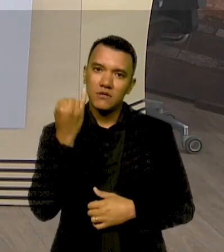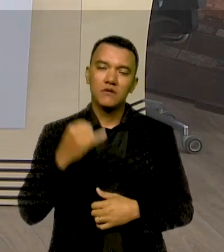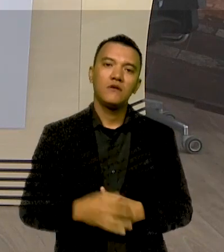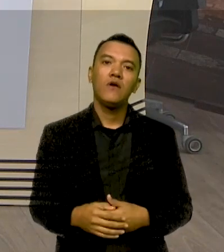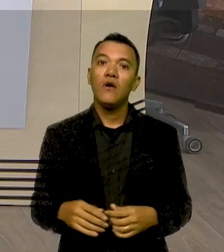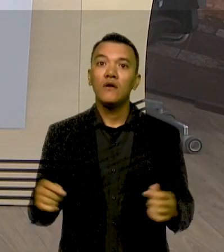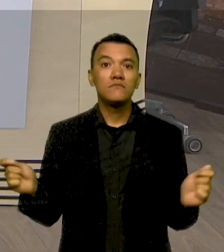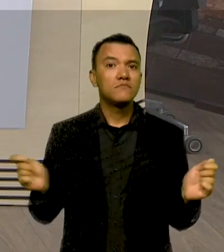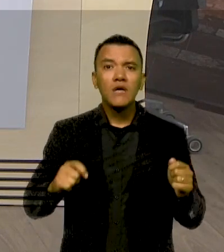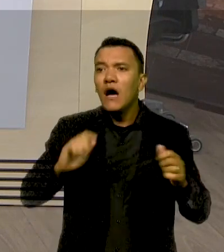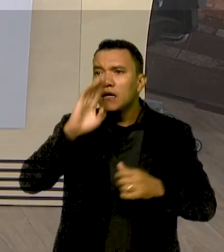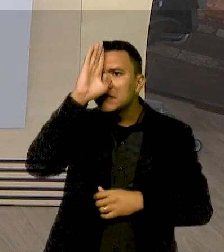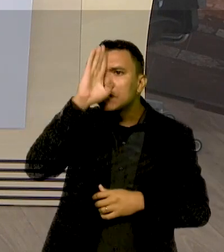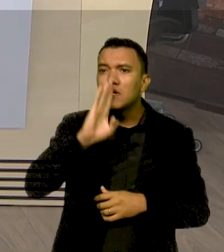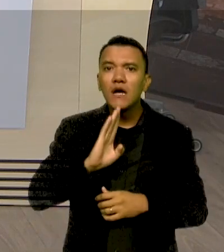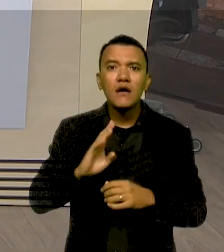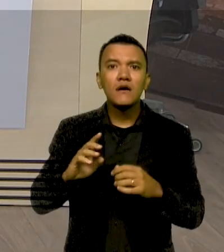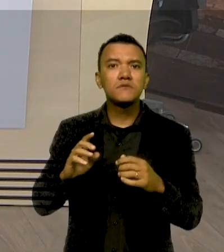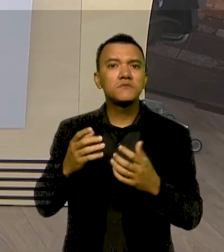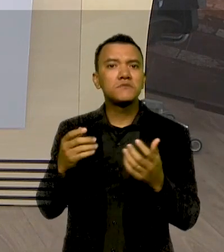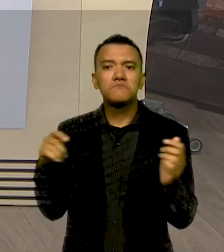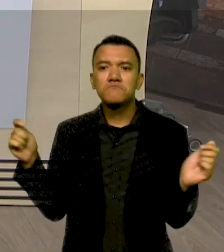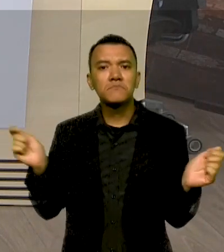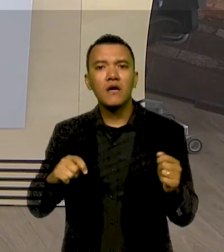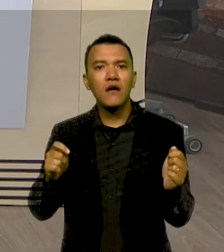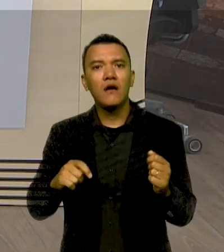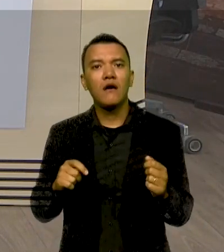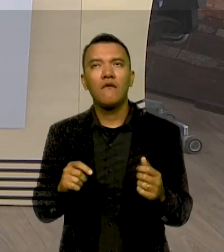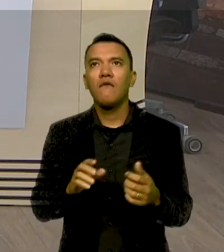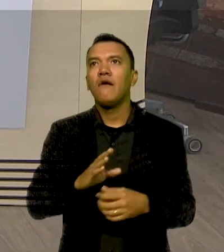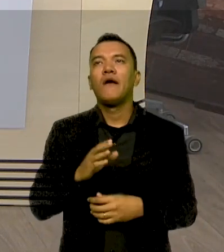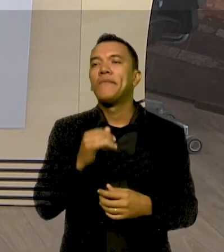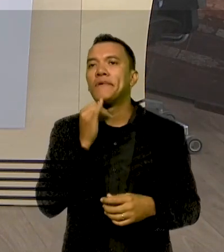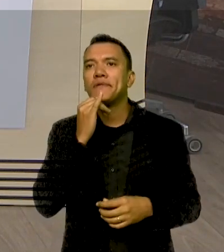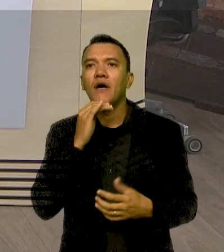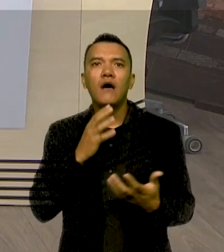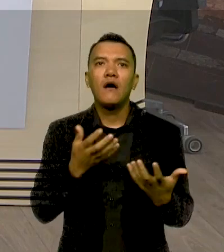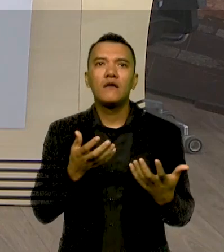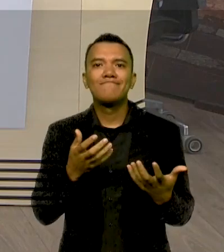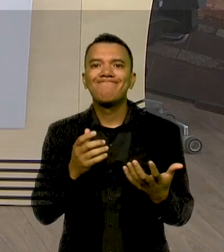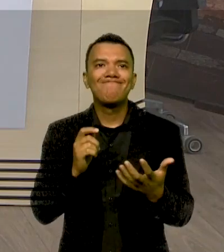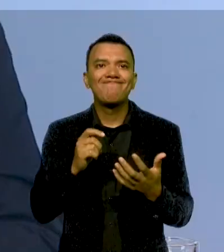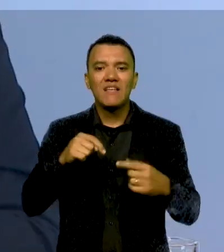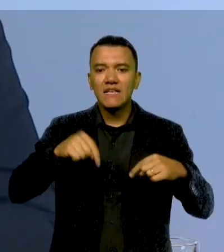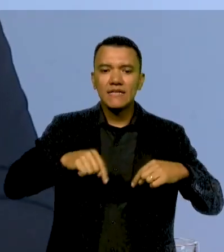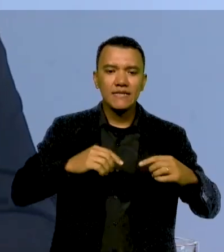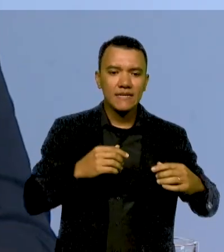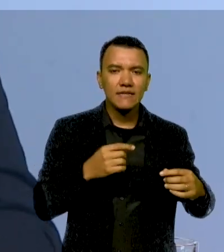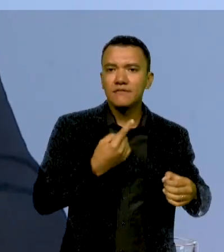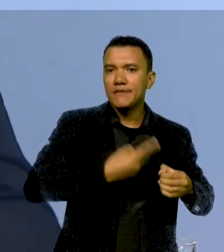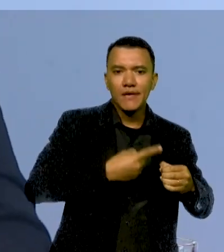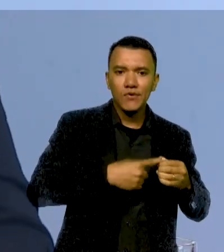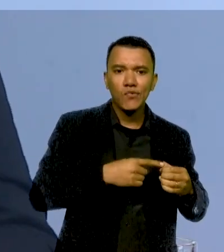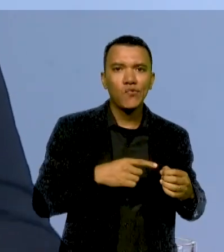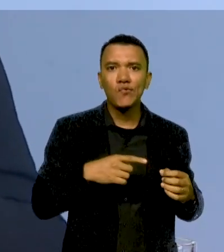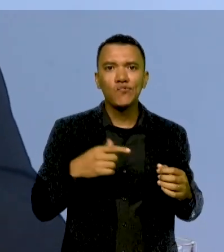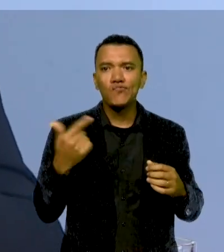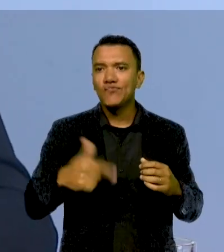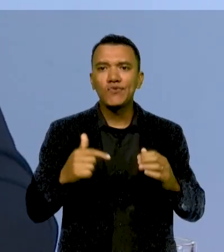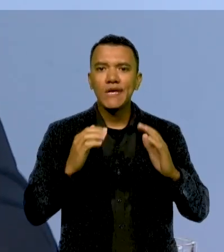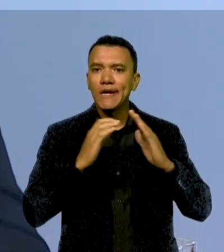meios gratuitos de aprender o idioma que não precisa você ir, por exemplo, professor, na minha cidade não tem um CAIS, não tem uma